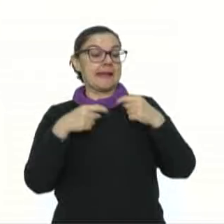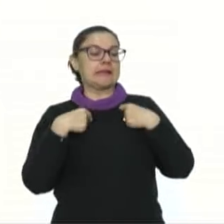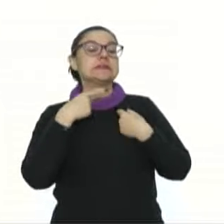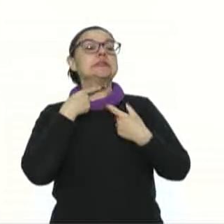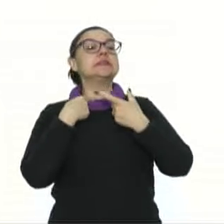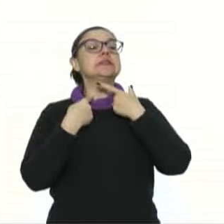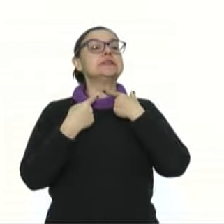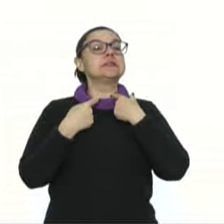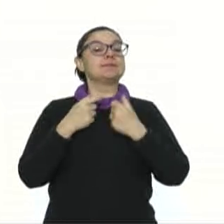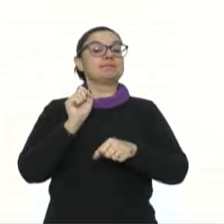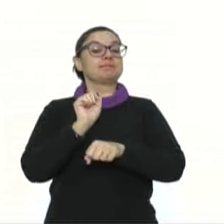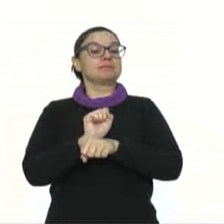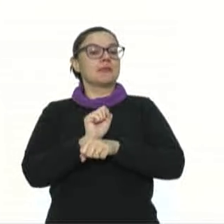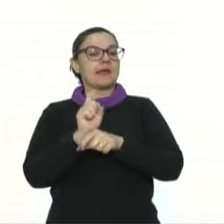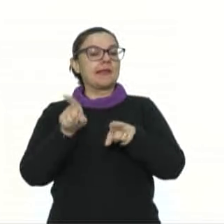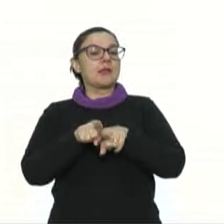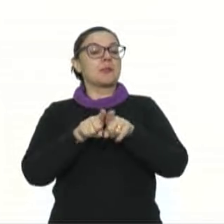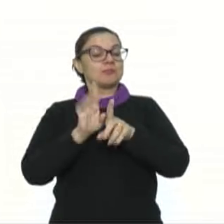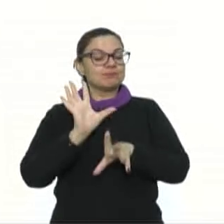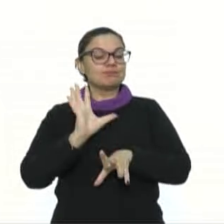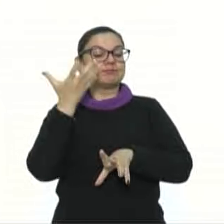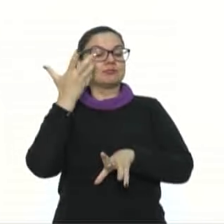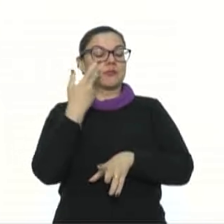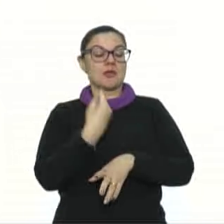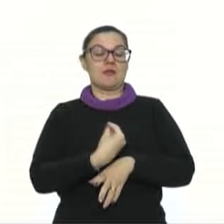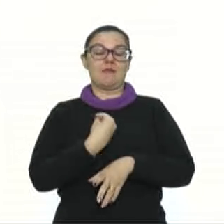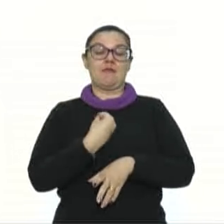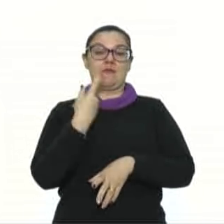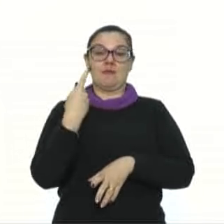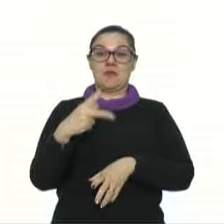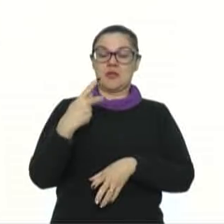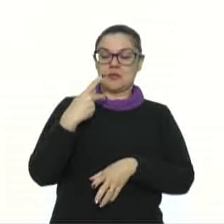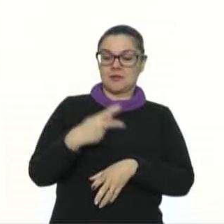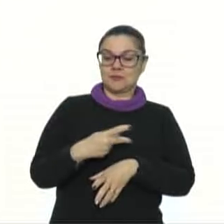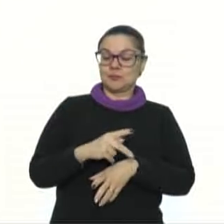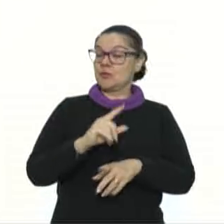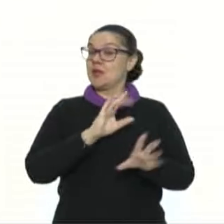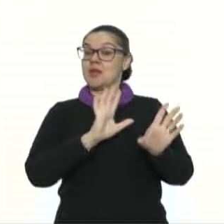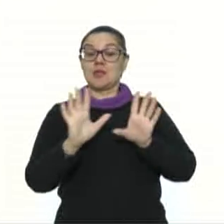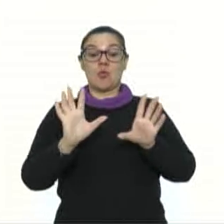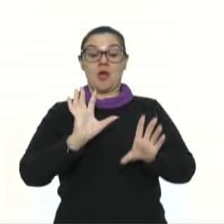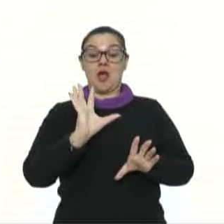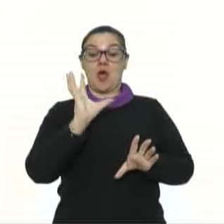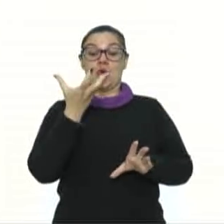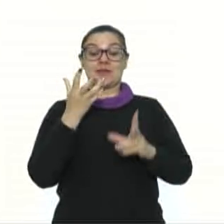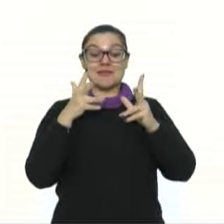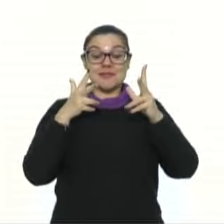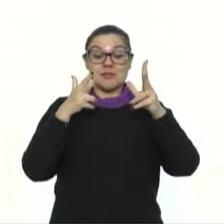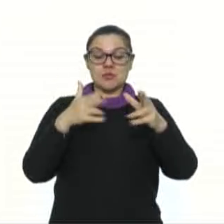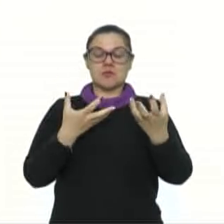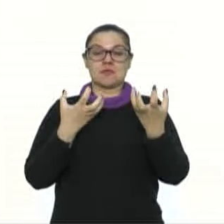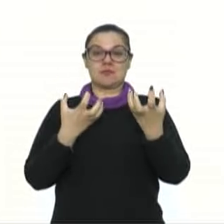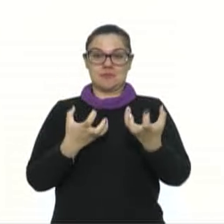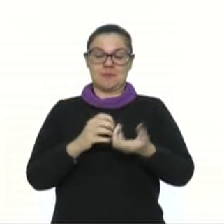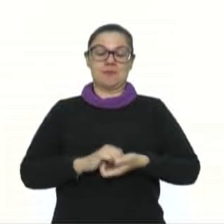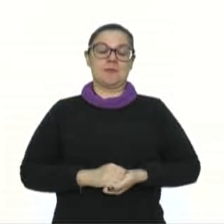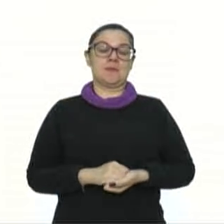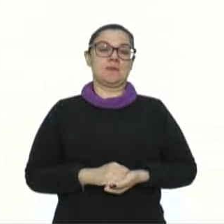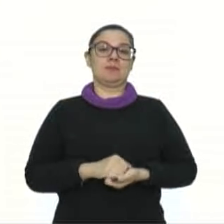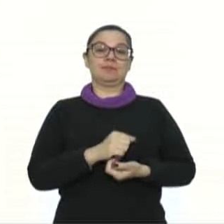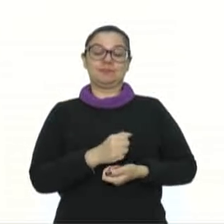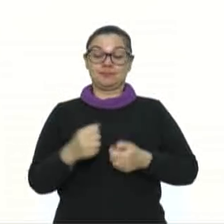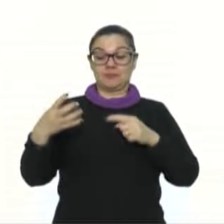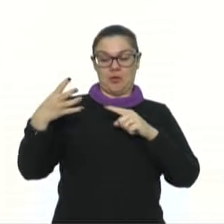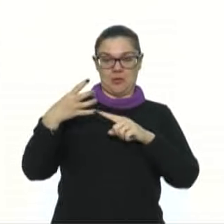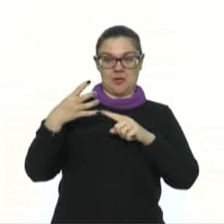expectativas e fatos cotidianos da vida que não acontecem como você desejava.